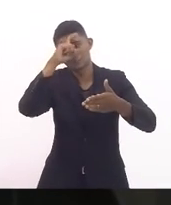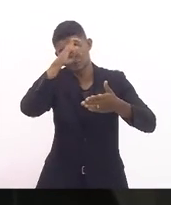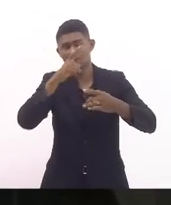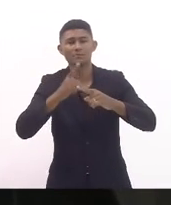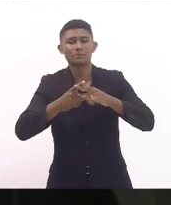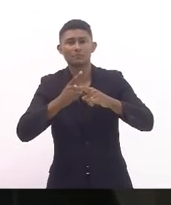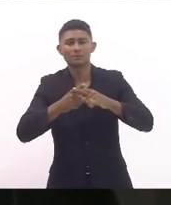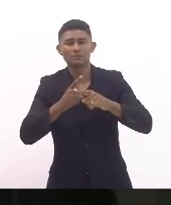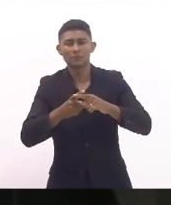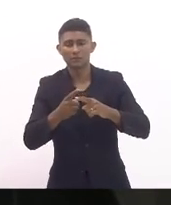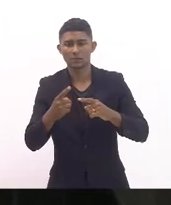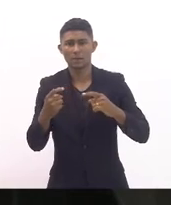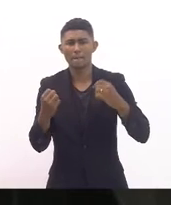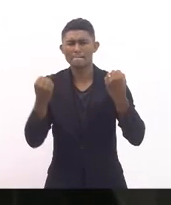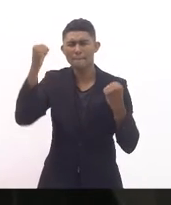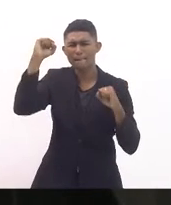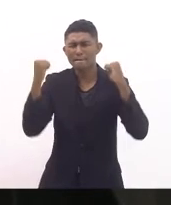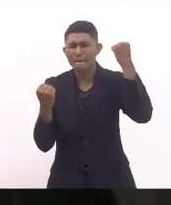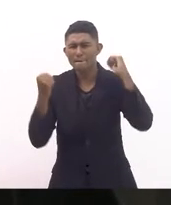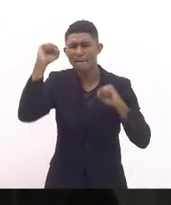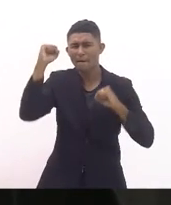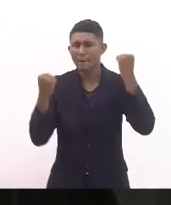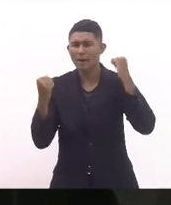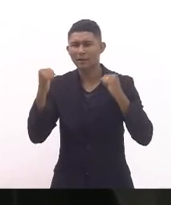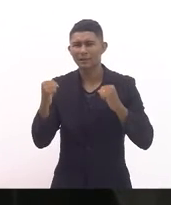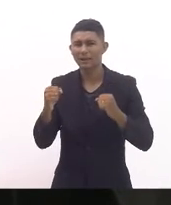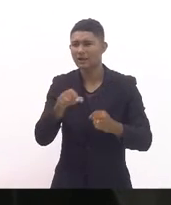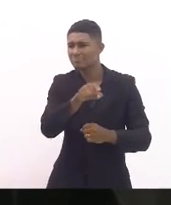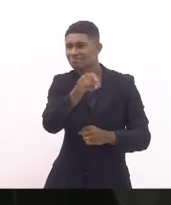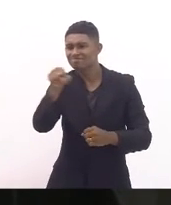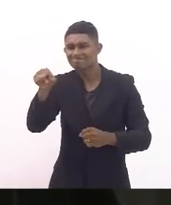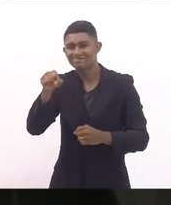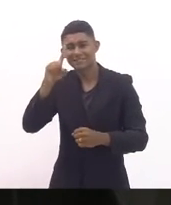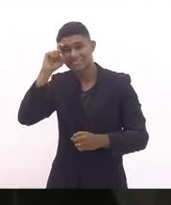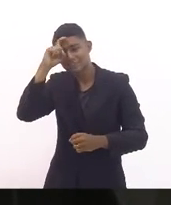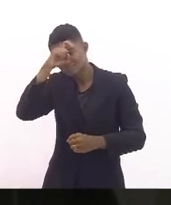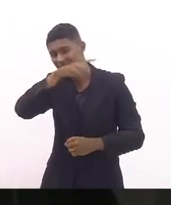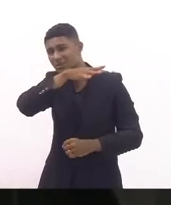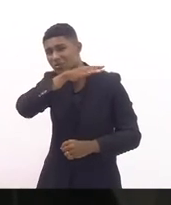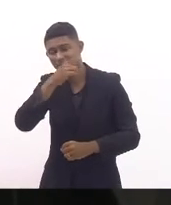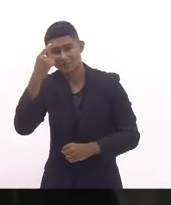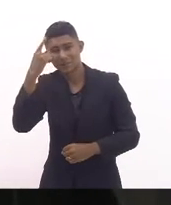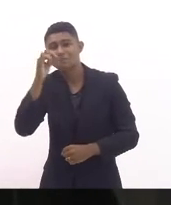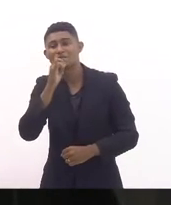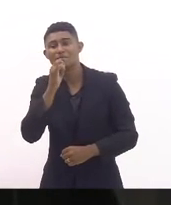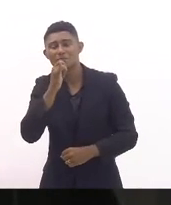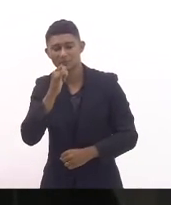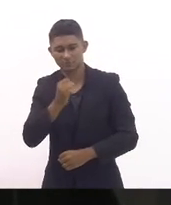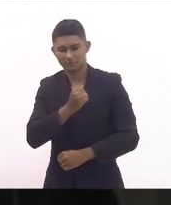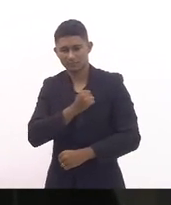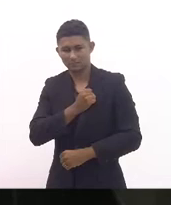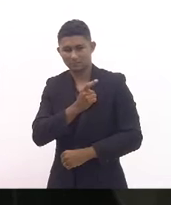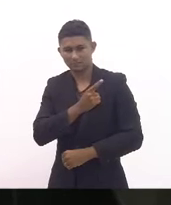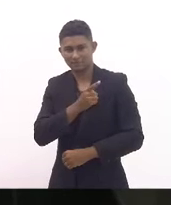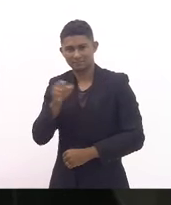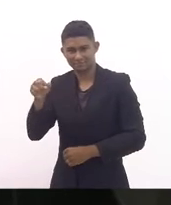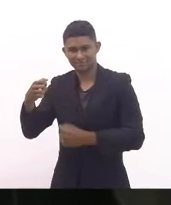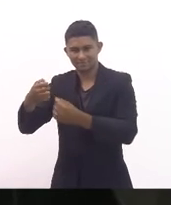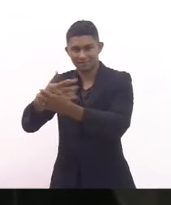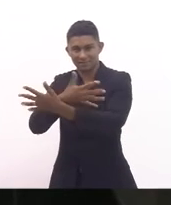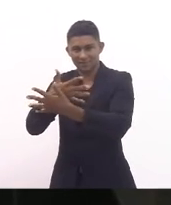meio oco oco vazio no Rio de Janeiro lembro por exemplo do caso de São Gonçalo o que